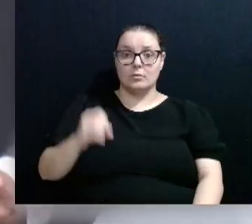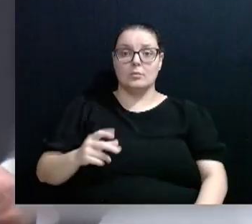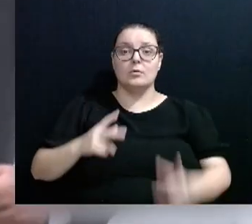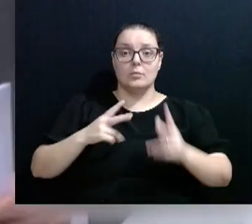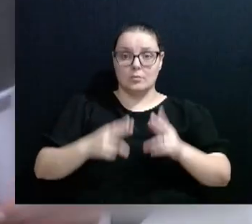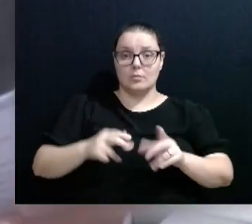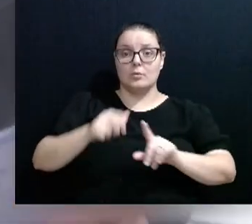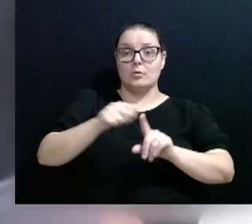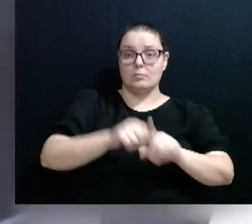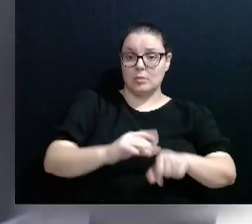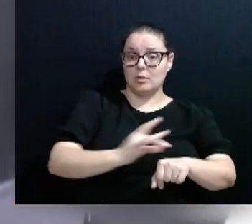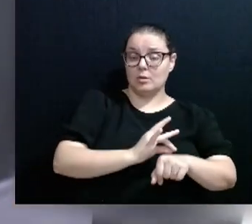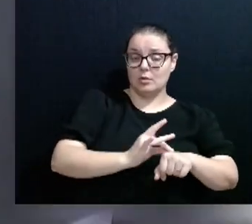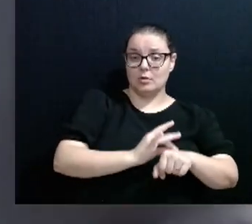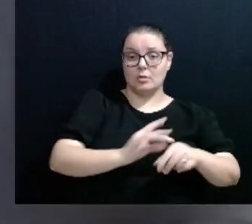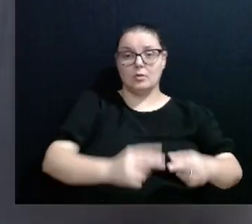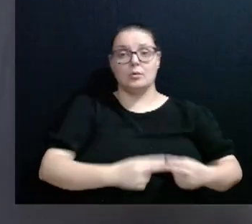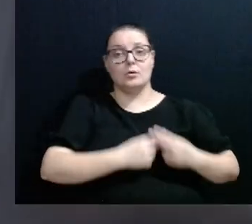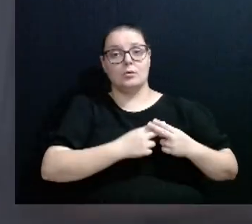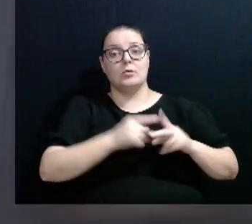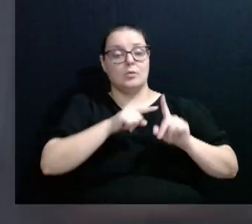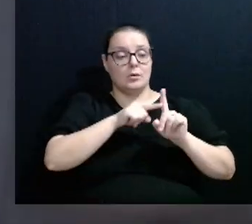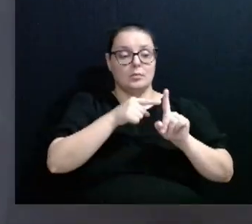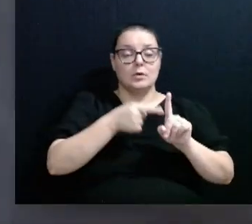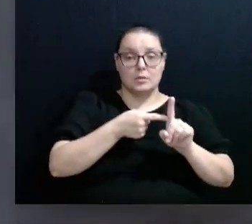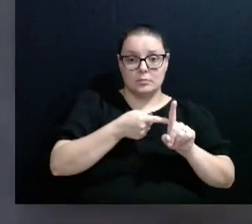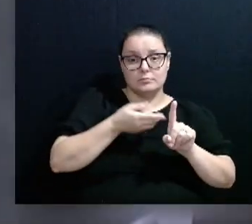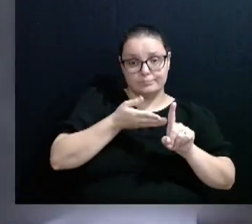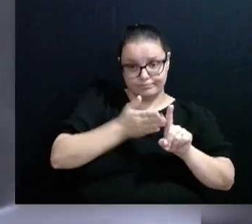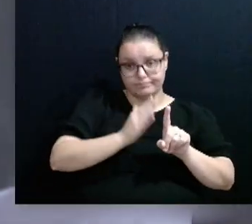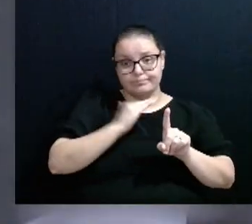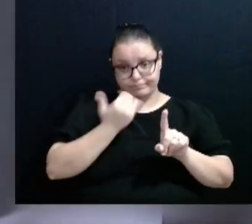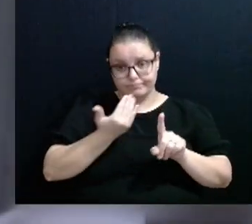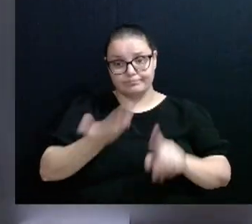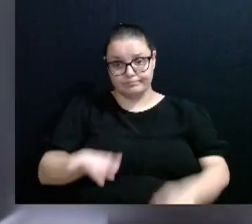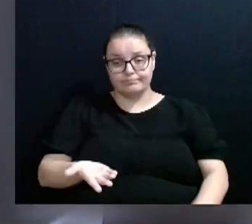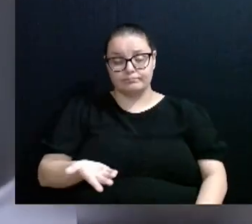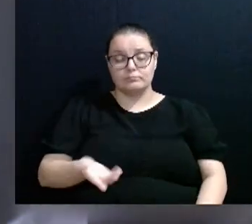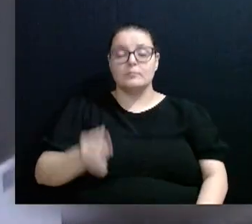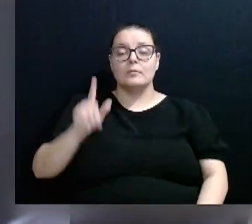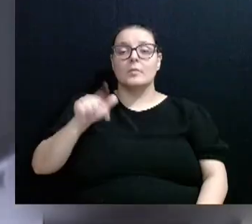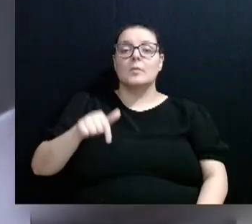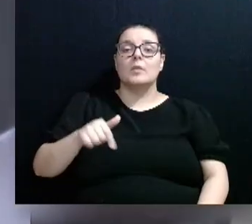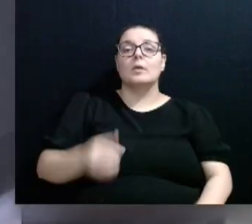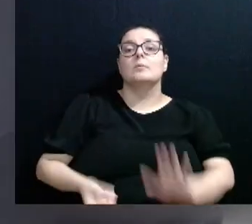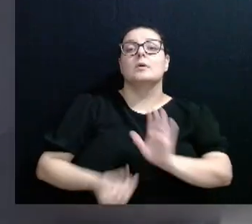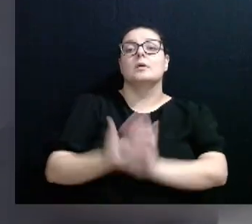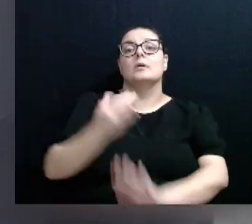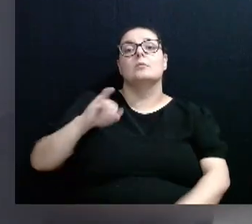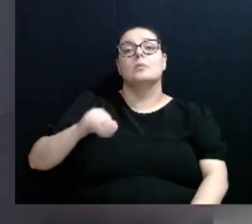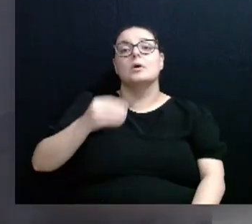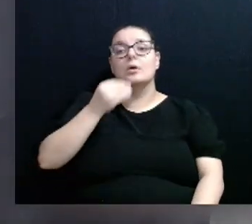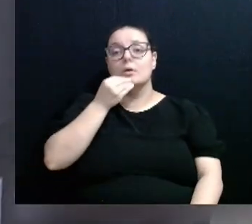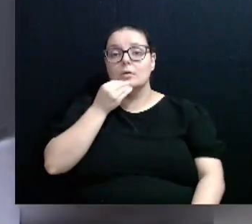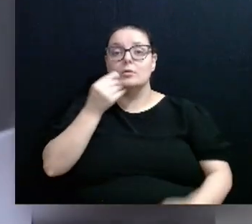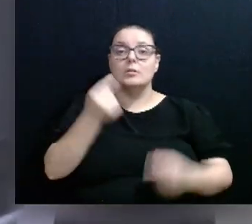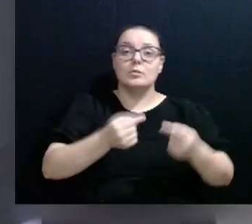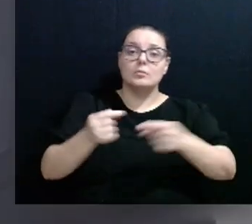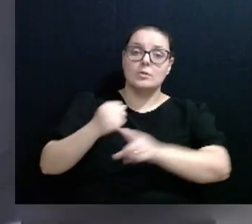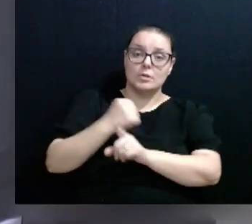luto gestacional, neonatal e infantil, que é para criar uma oportunidade de debater com a sociedade